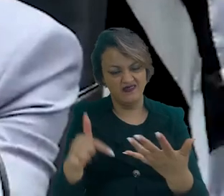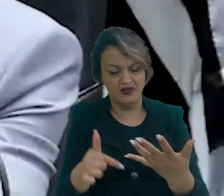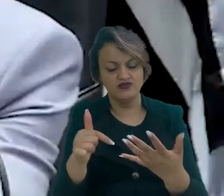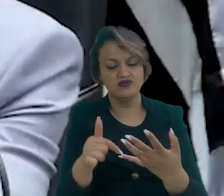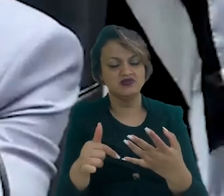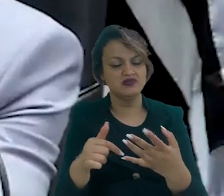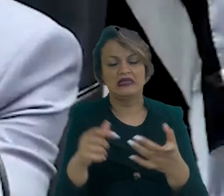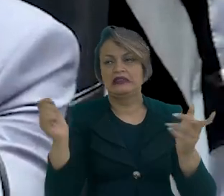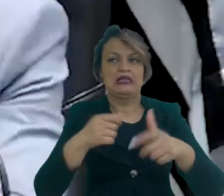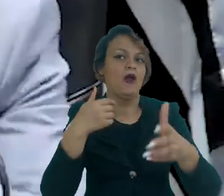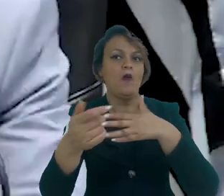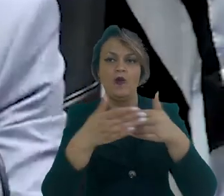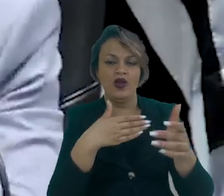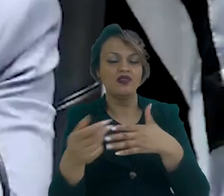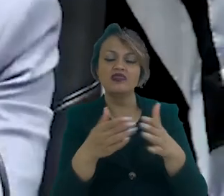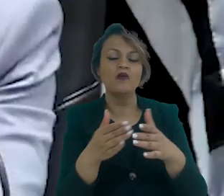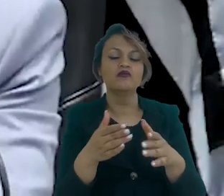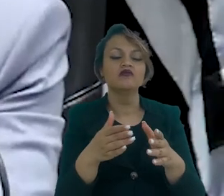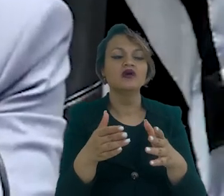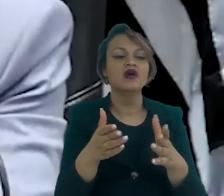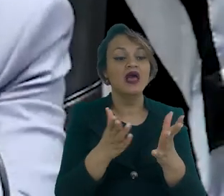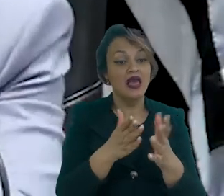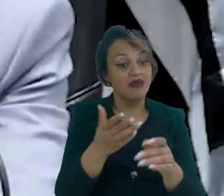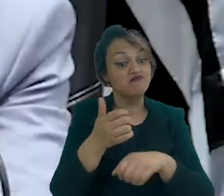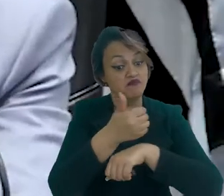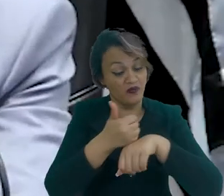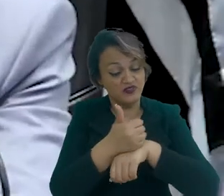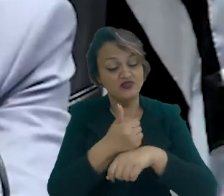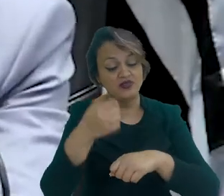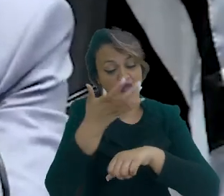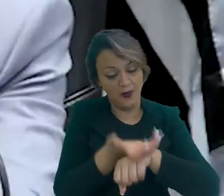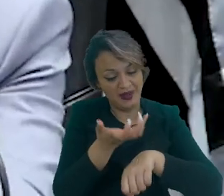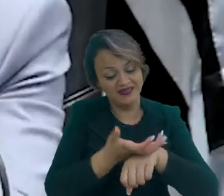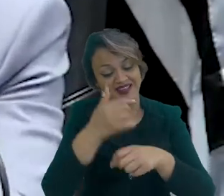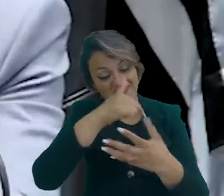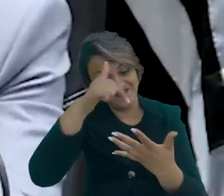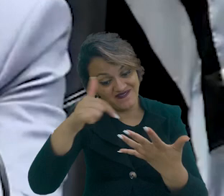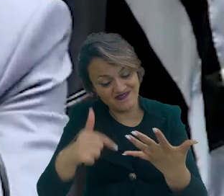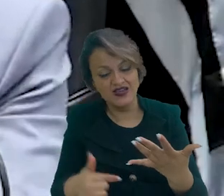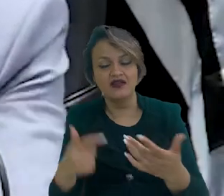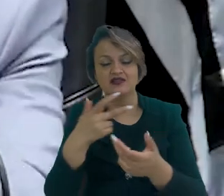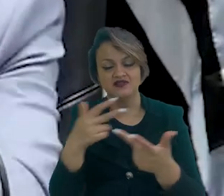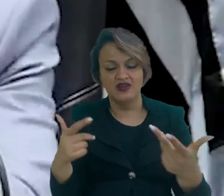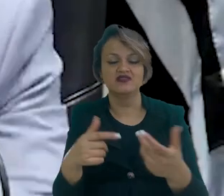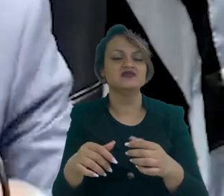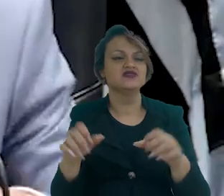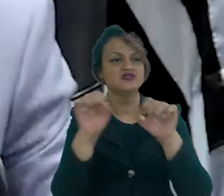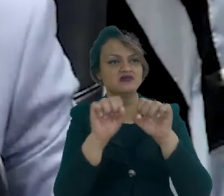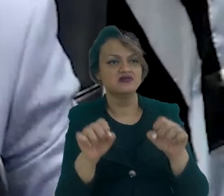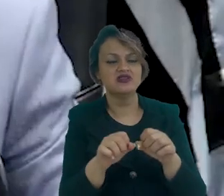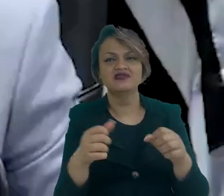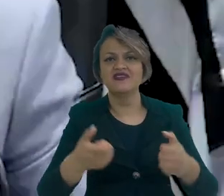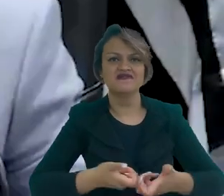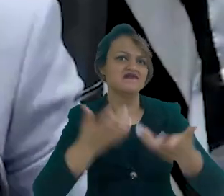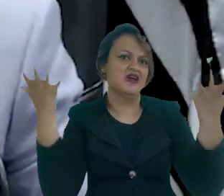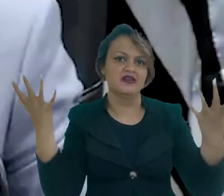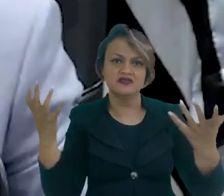interdisciplinar agora não é aquela interdisciplinar tá valendo tudo é uma interdisciplinaridade verdadeira